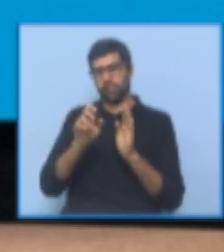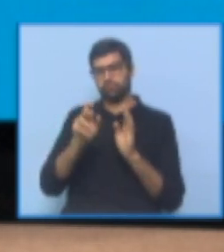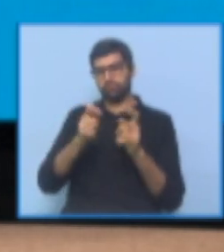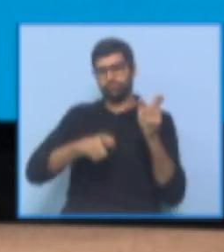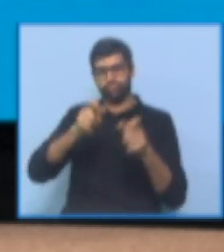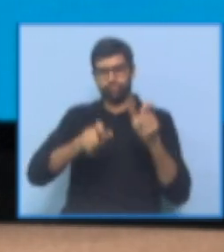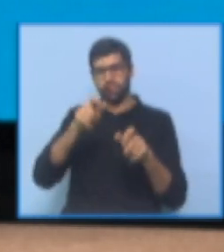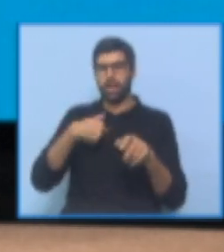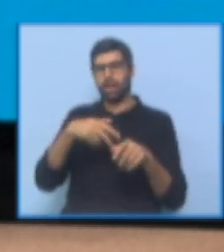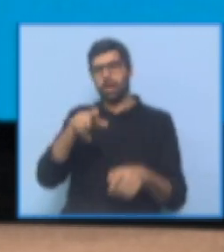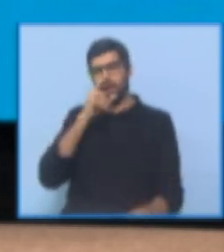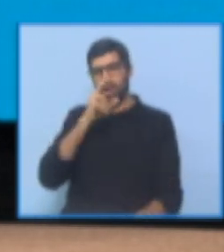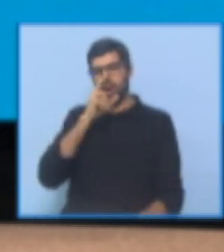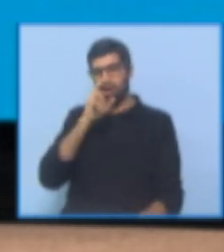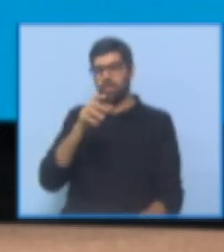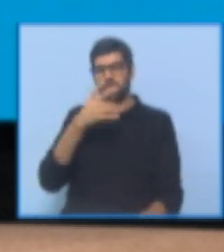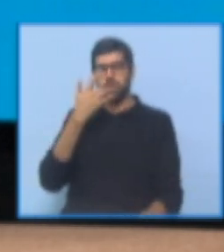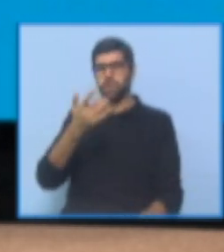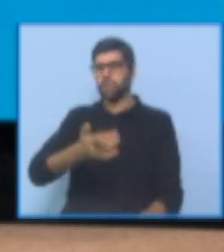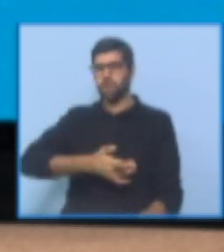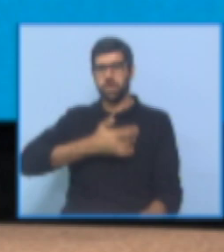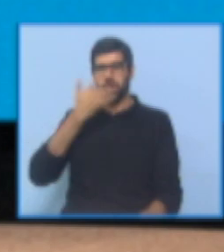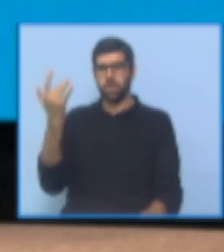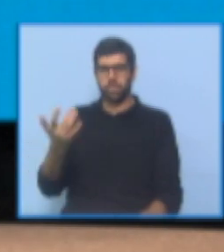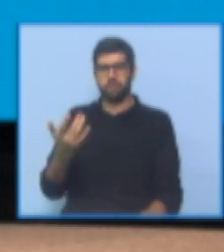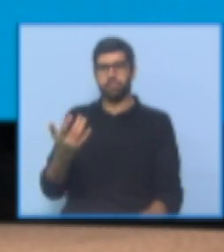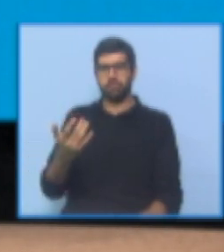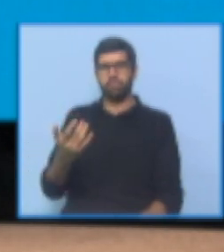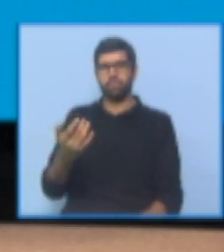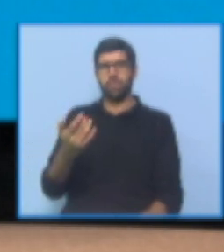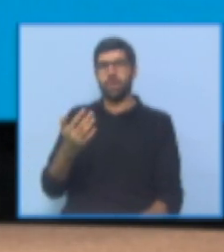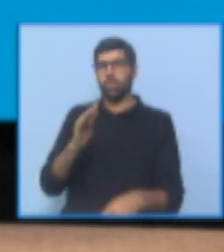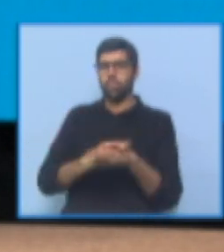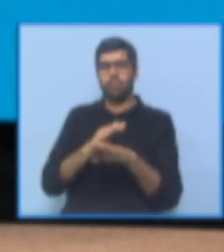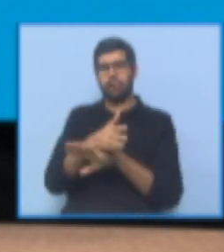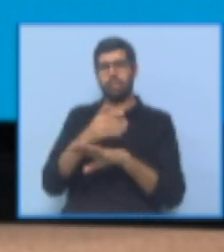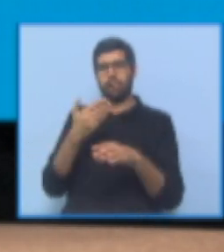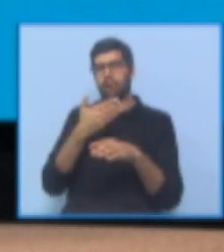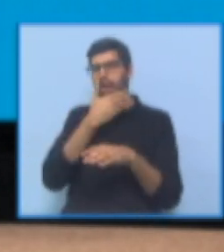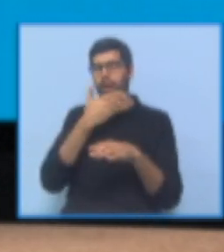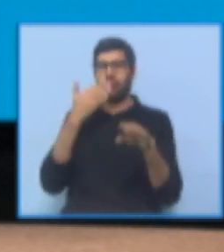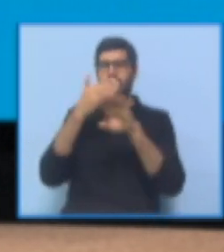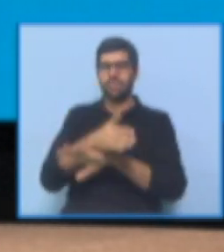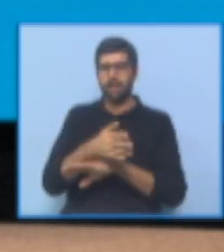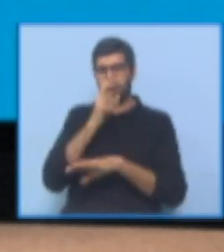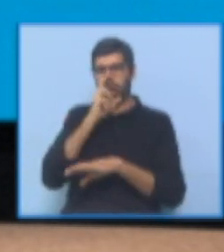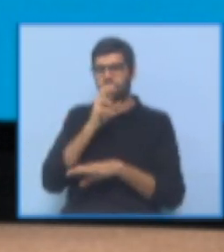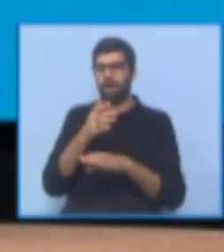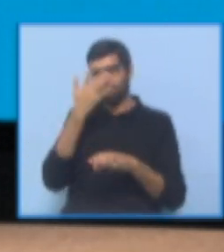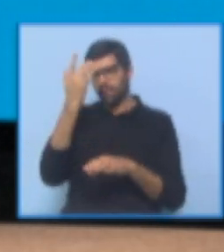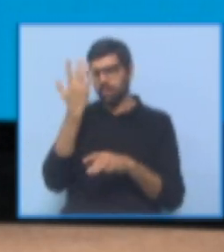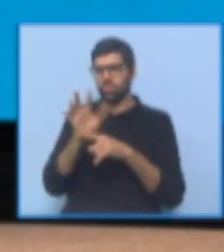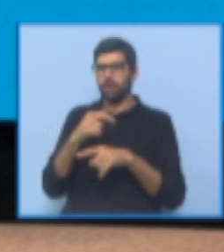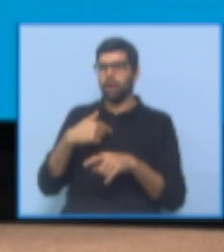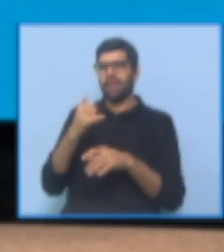um consumo de álcool extraordinário. Porque é fácil o acesso ao álcool. Algumas ilhas produzem o nosso grog,